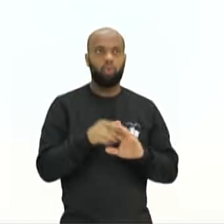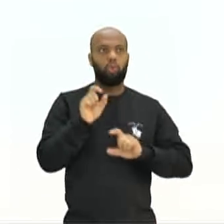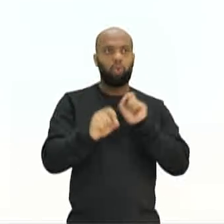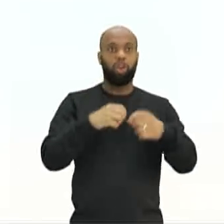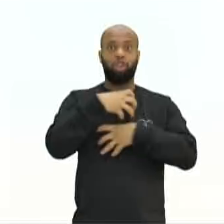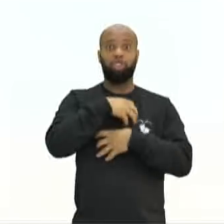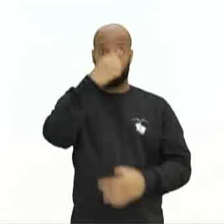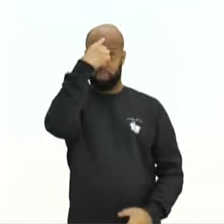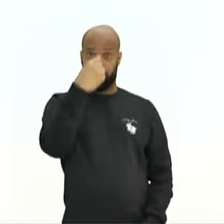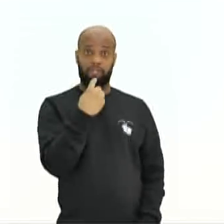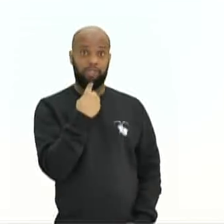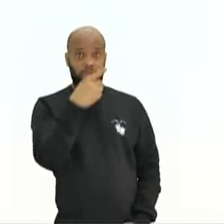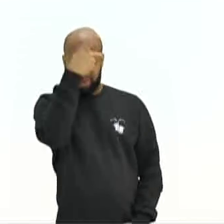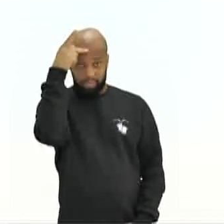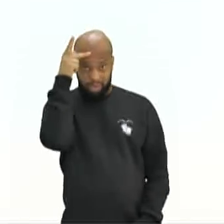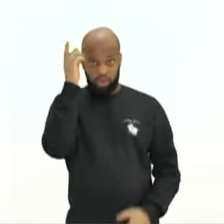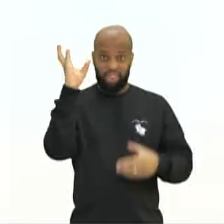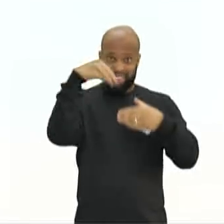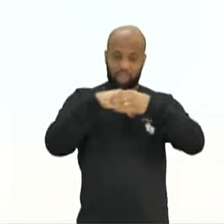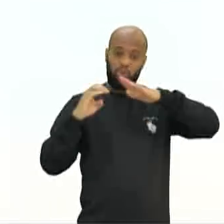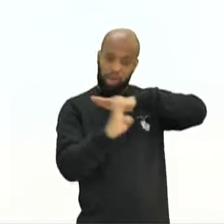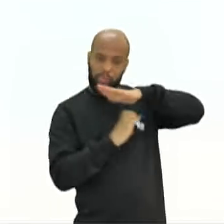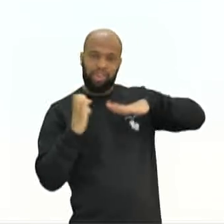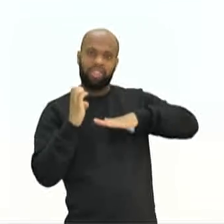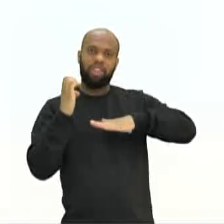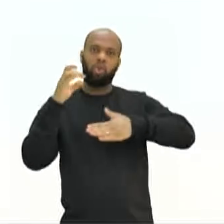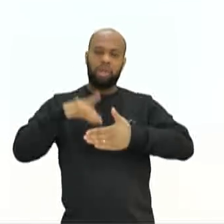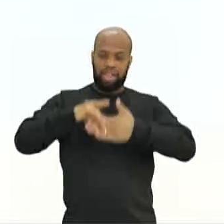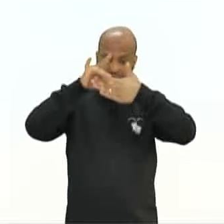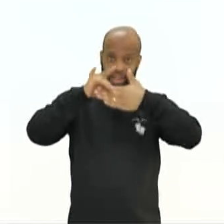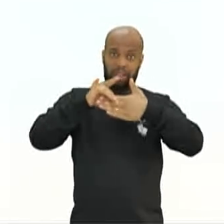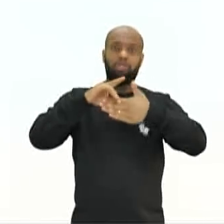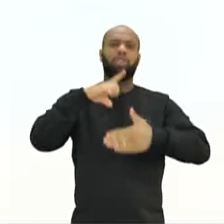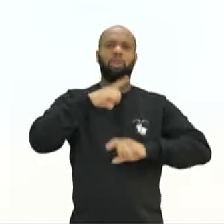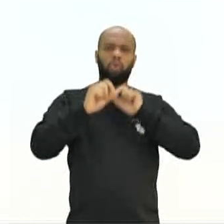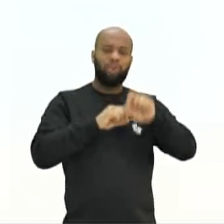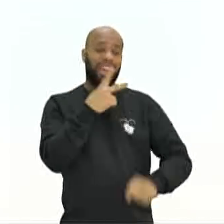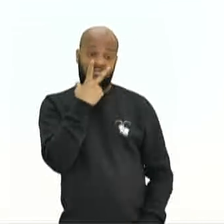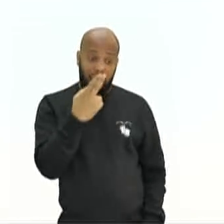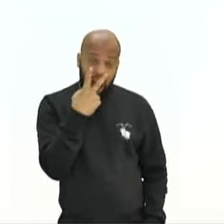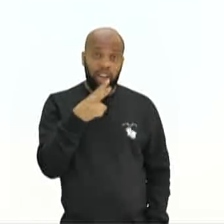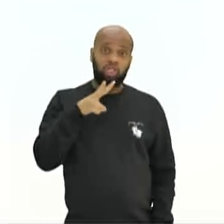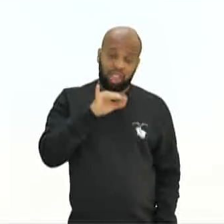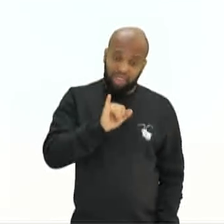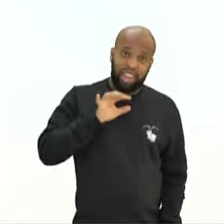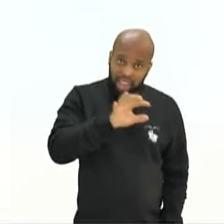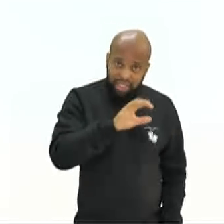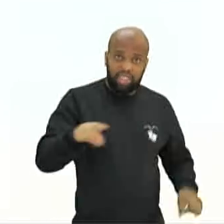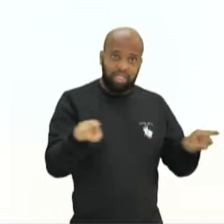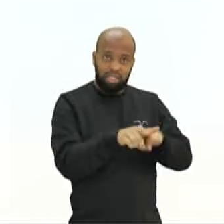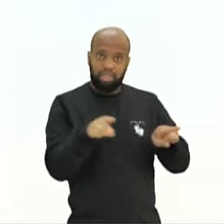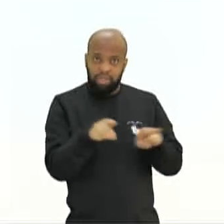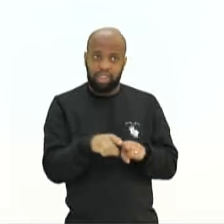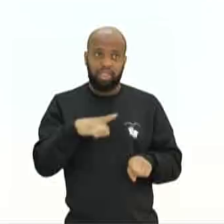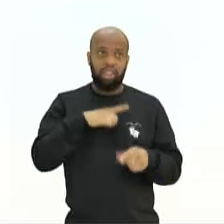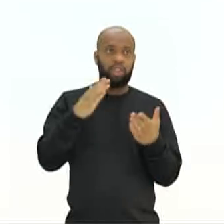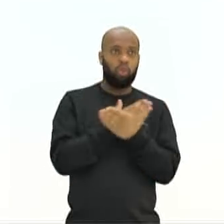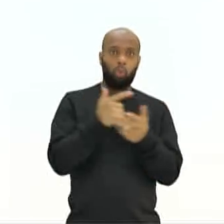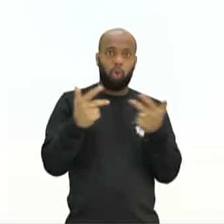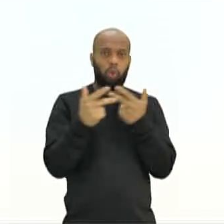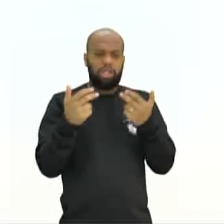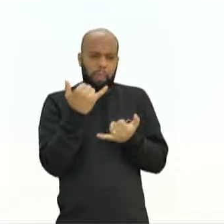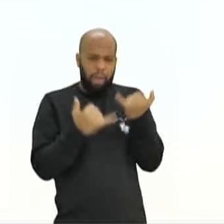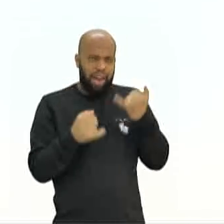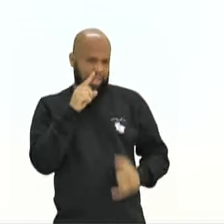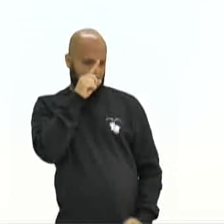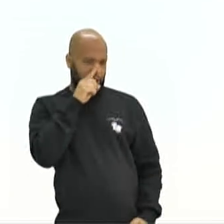arrojado dos empresários do setor, que apostaram e ainda apostam em diversas iniciativas tidas como arriscadas